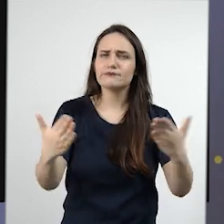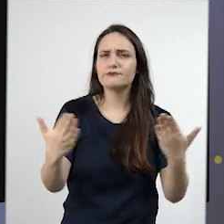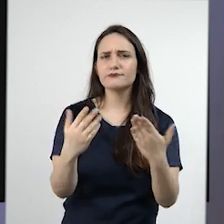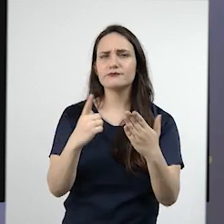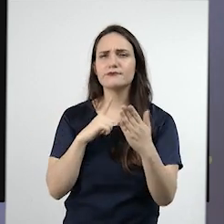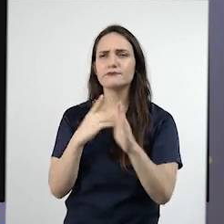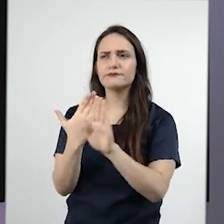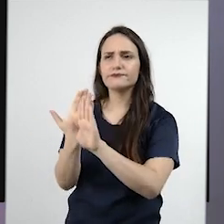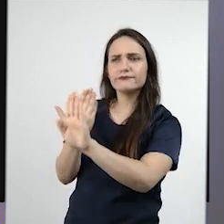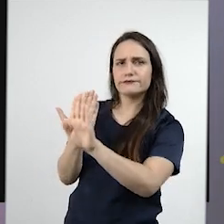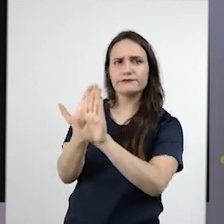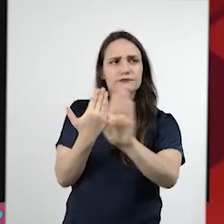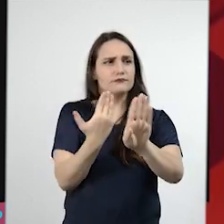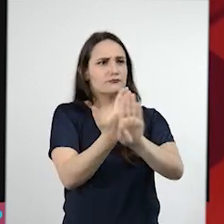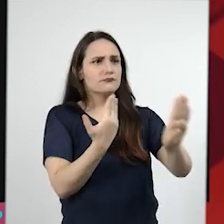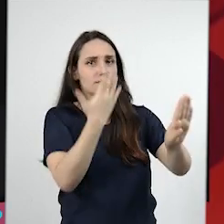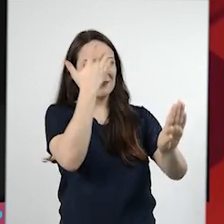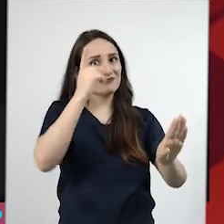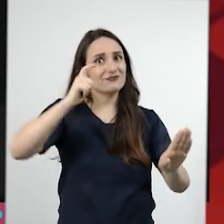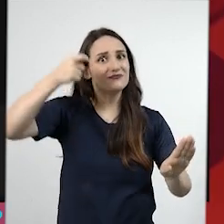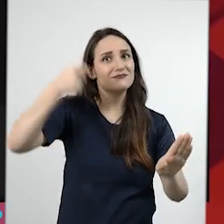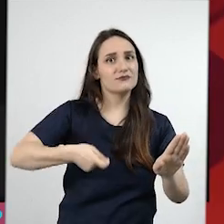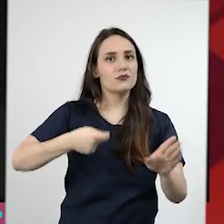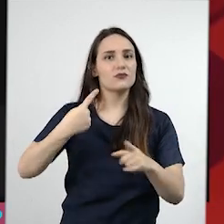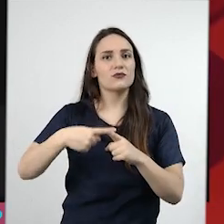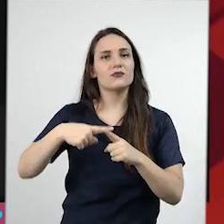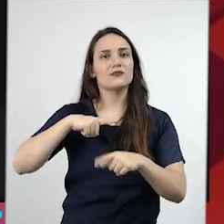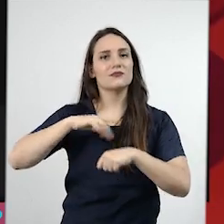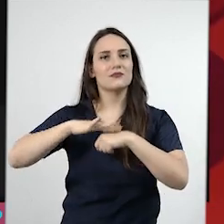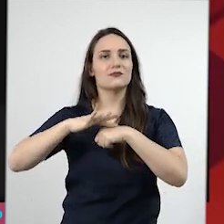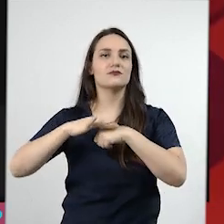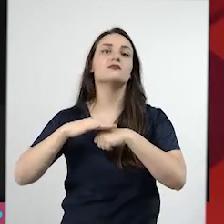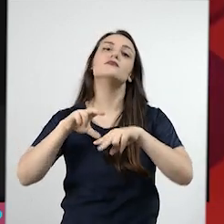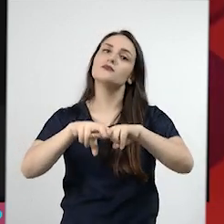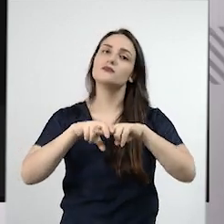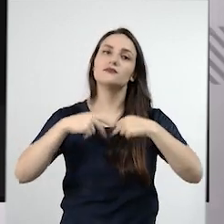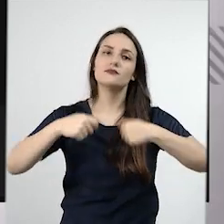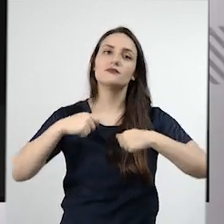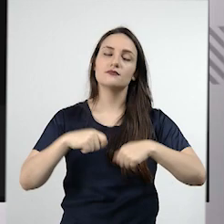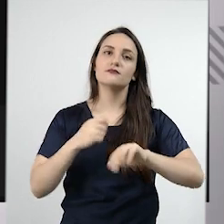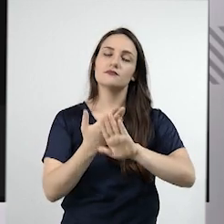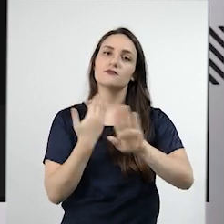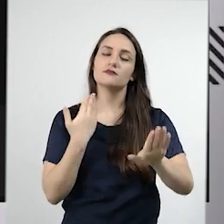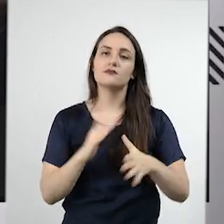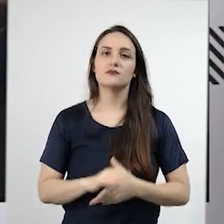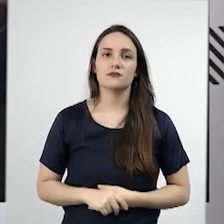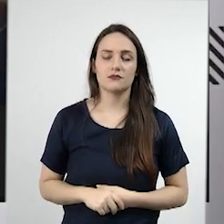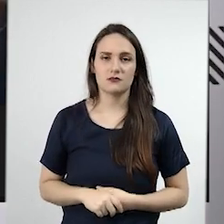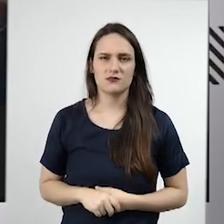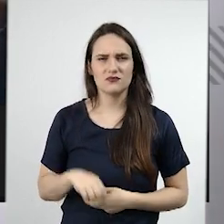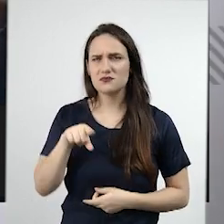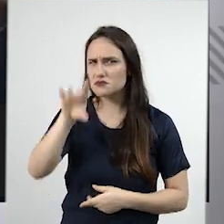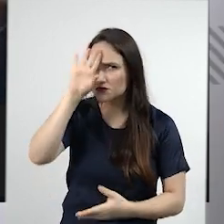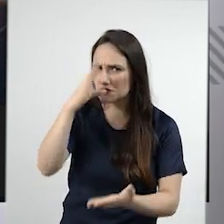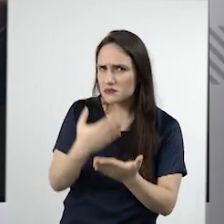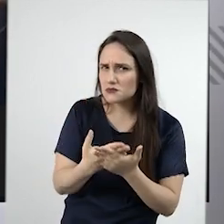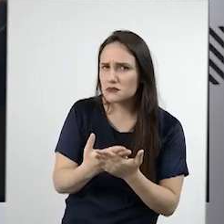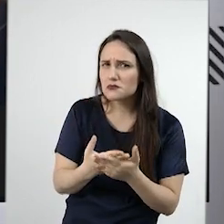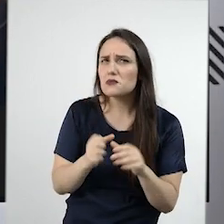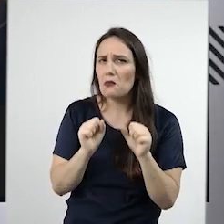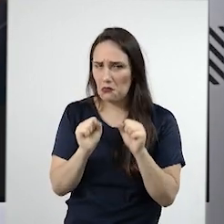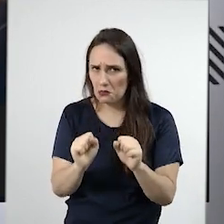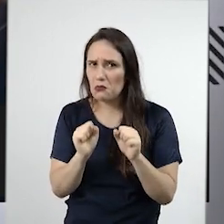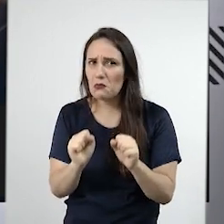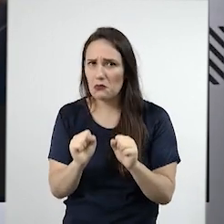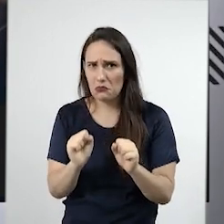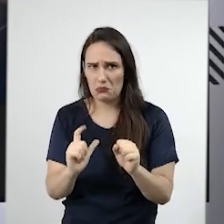afastamento, de certa forma, obrigatório que a condição do coronavírus criou nessa sociedade atual, você acredita que pode,